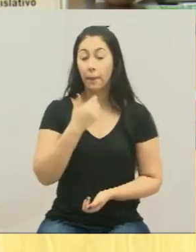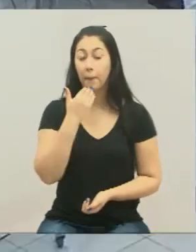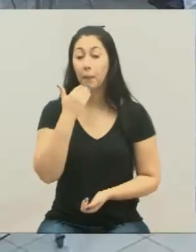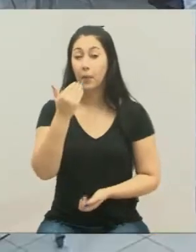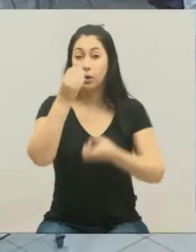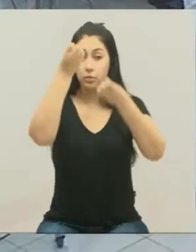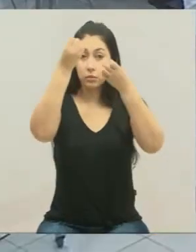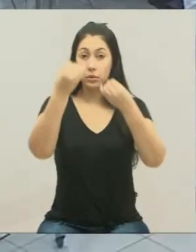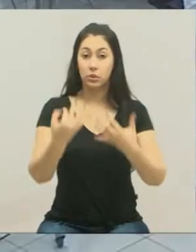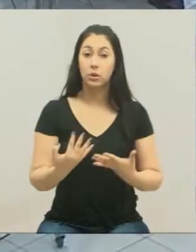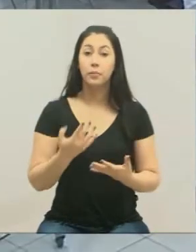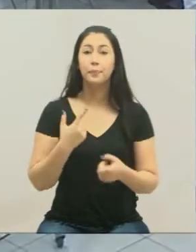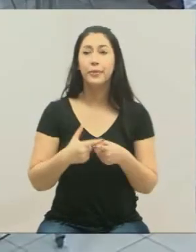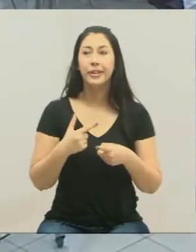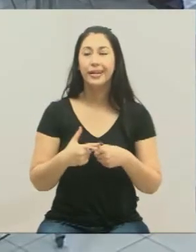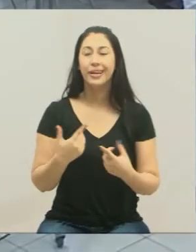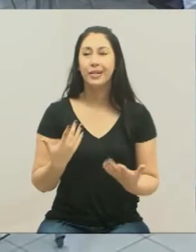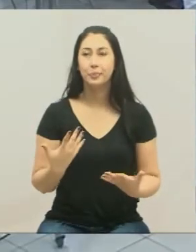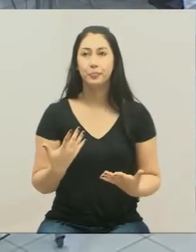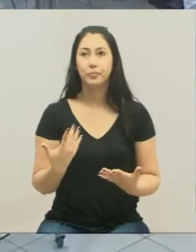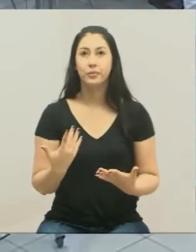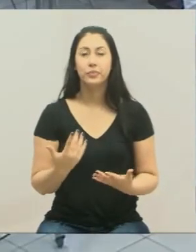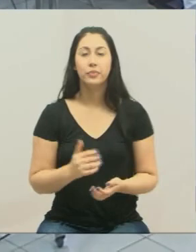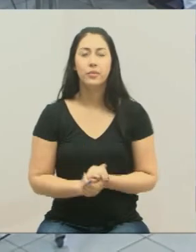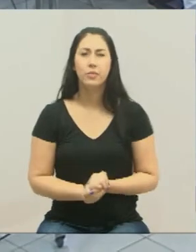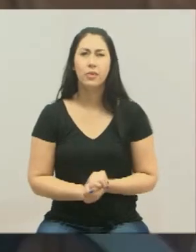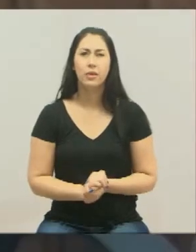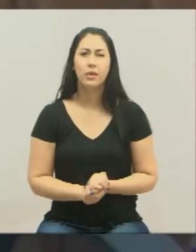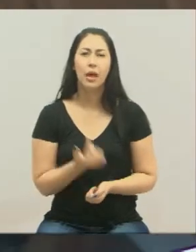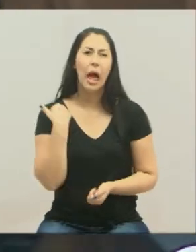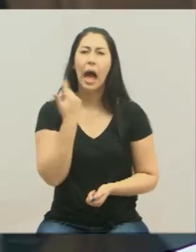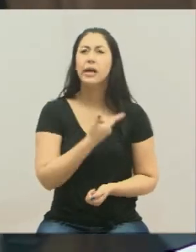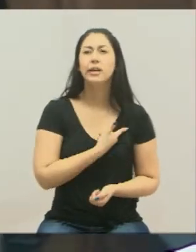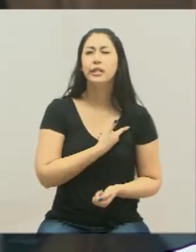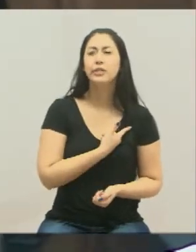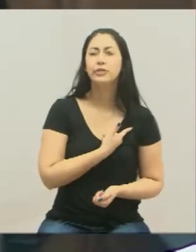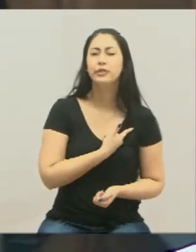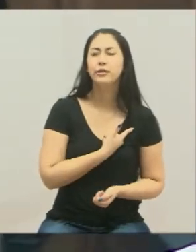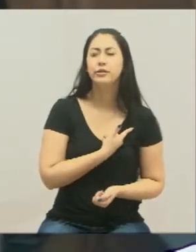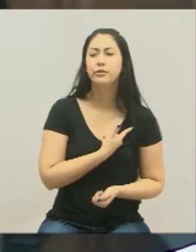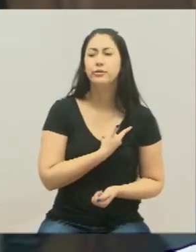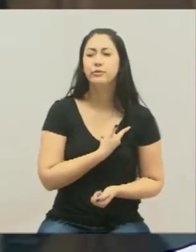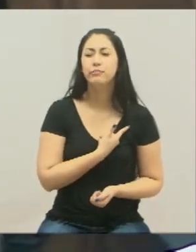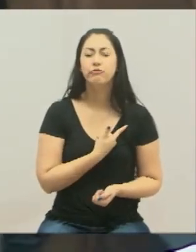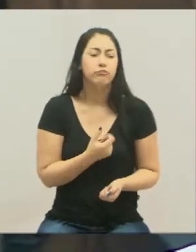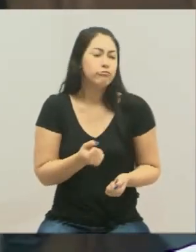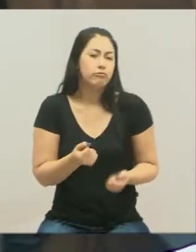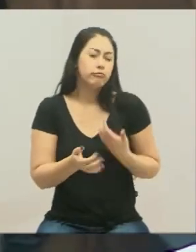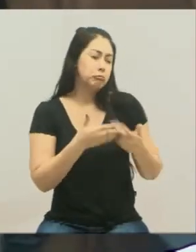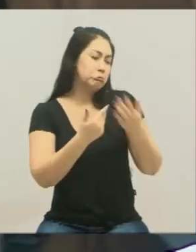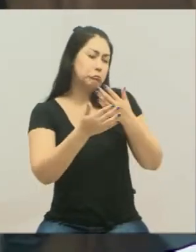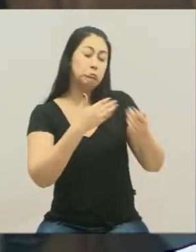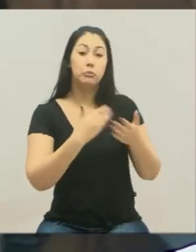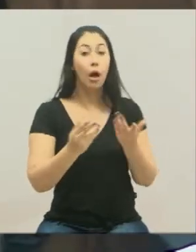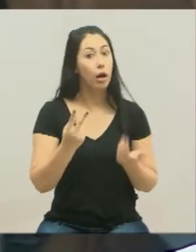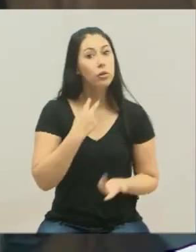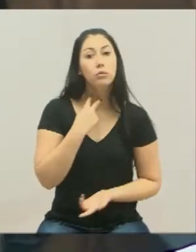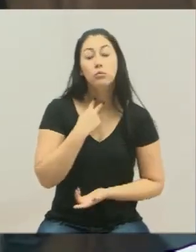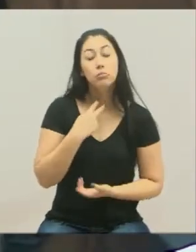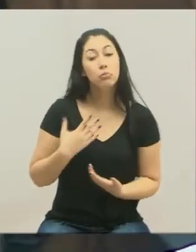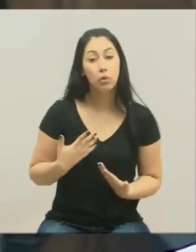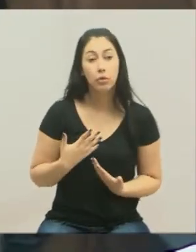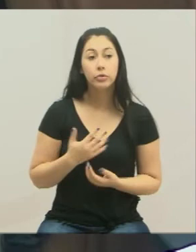informação, porque não dá para a gente ficar de olhos fechados diante da gravidade que está